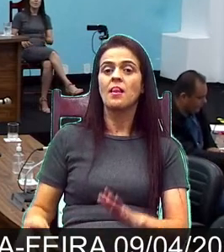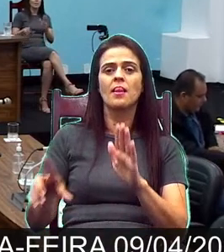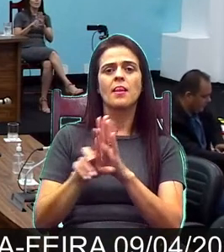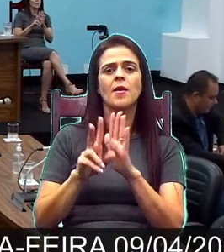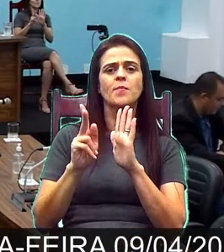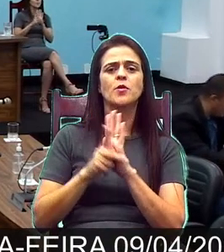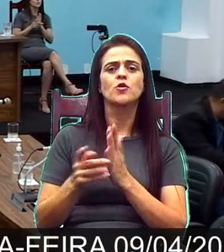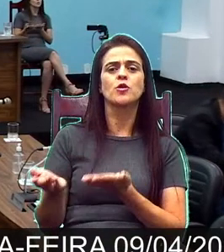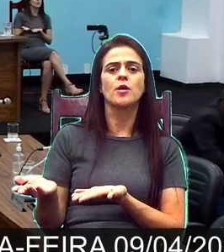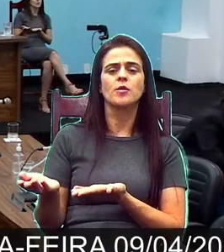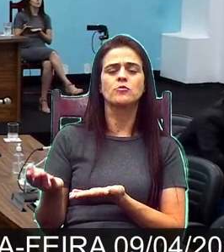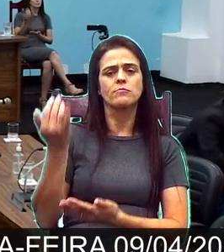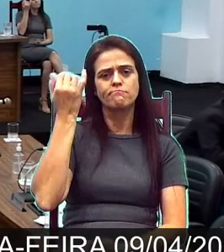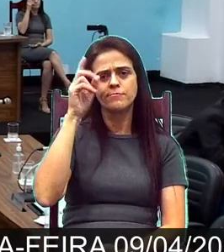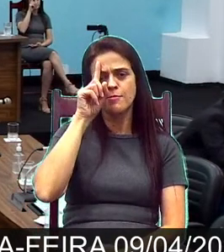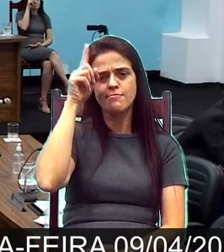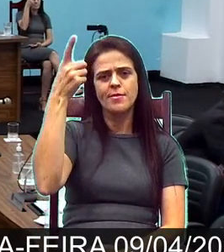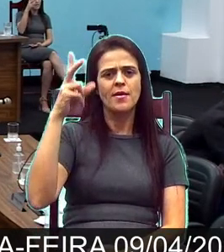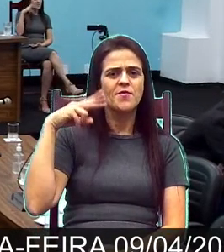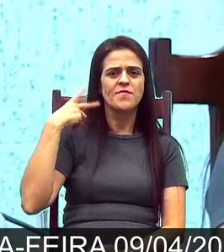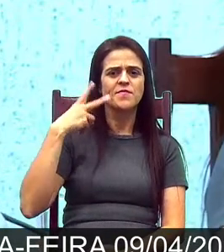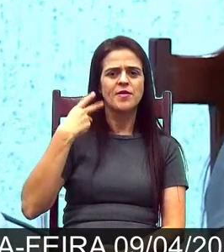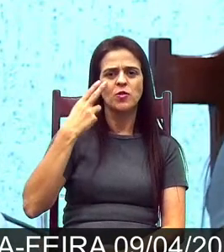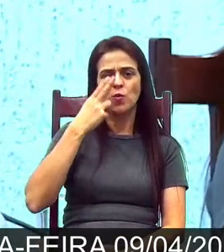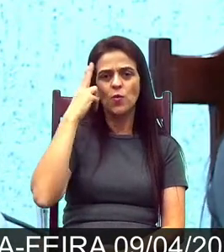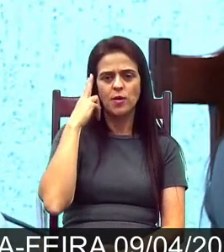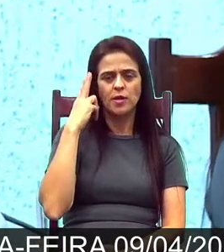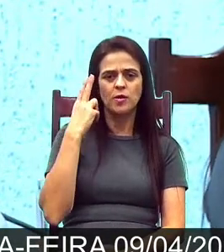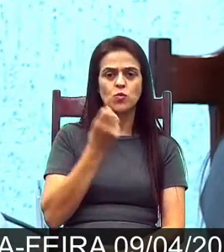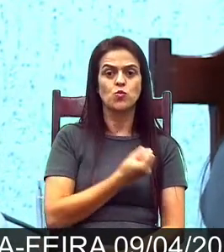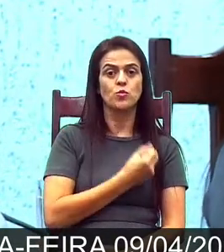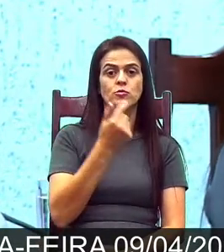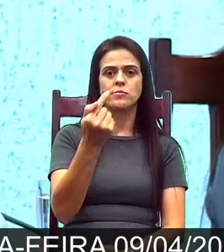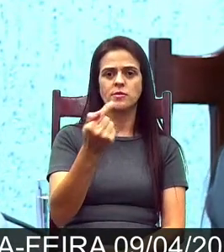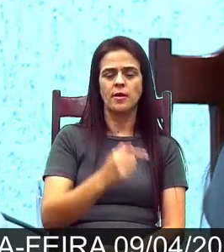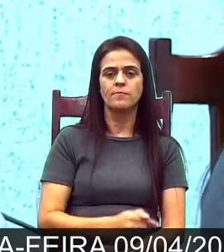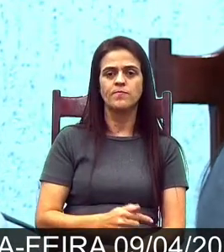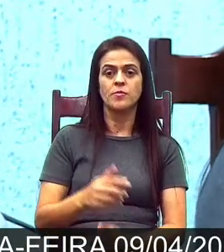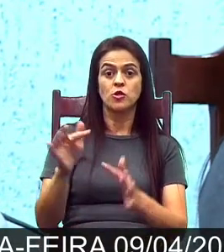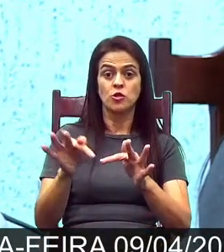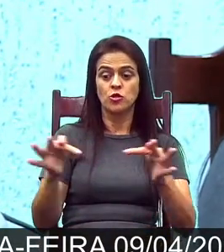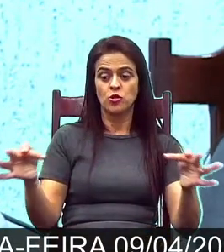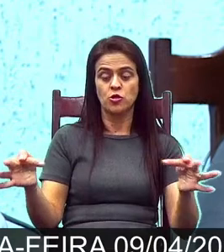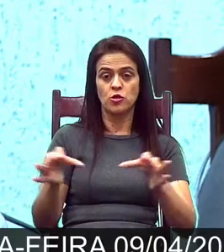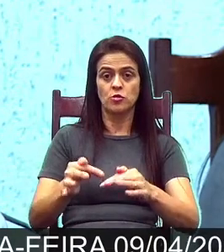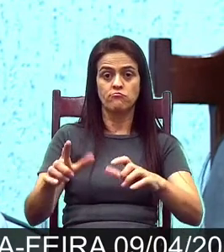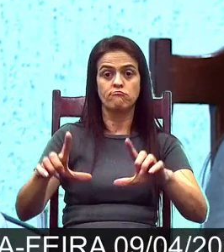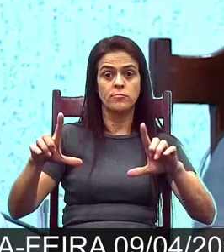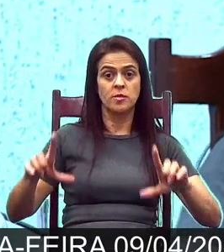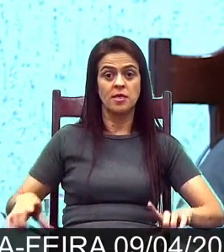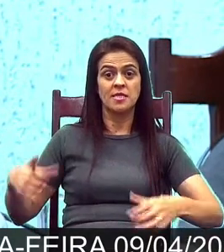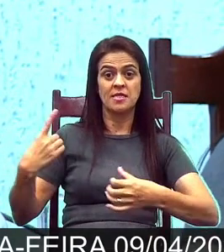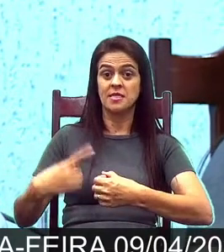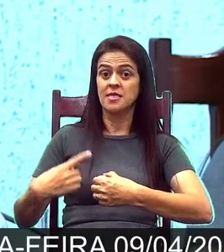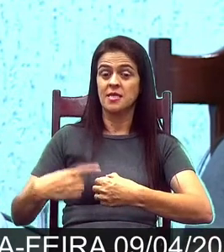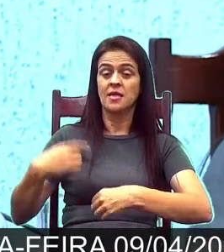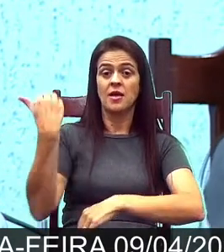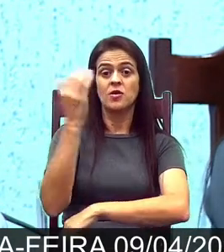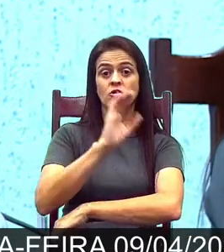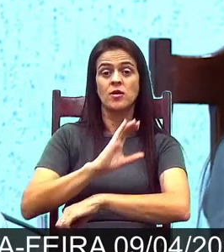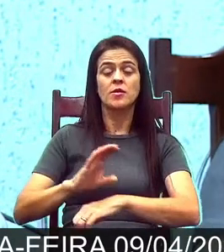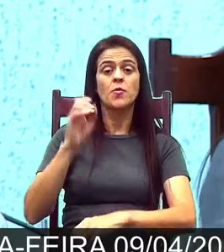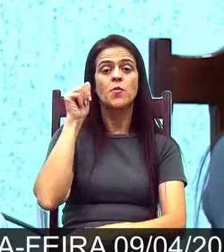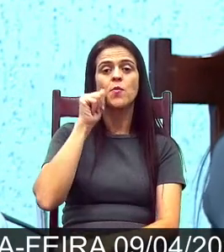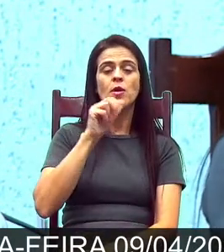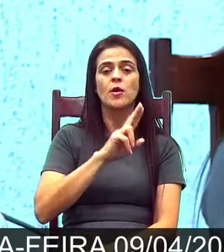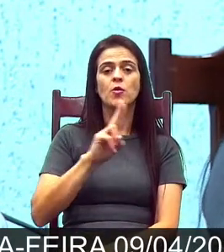promissor Igor Bueno. Projeto de lei número 7, título de cidadania catalana, a senhora Thaisa